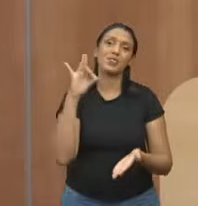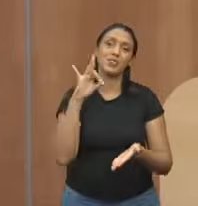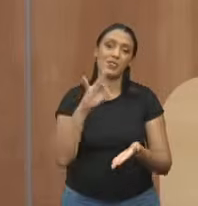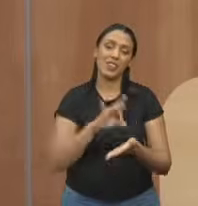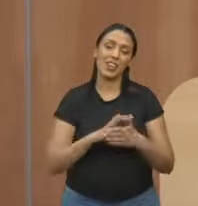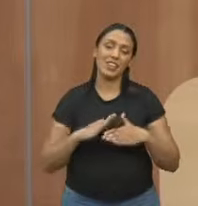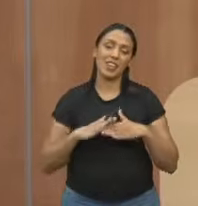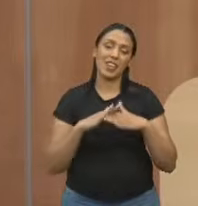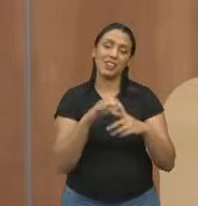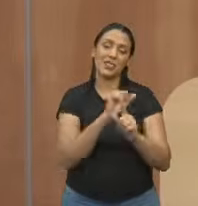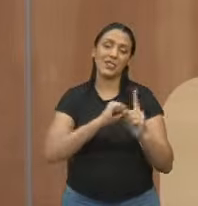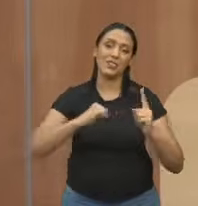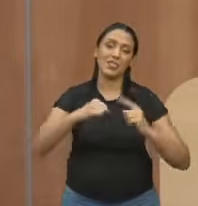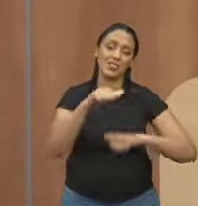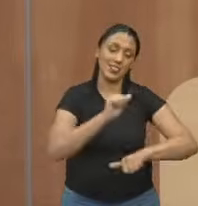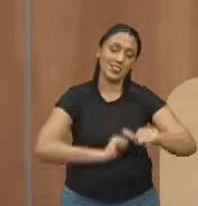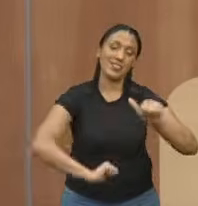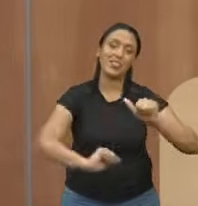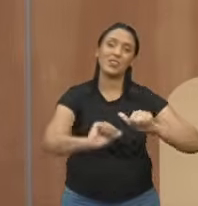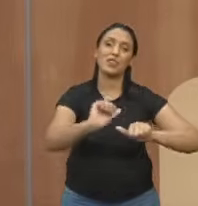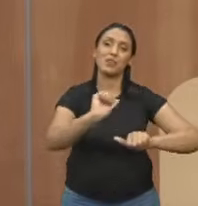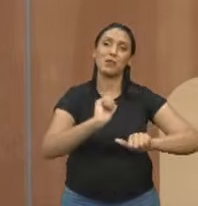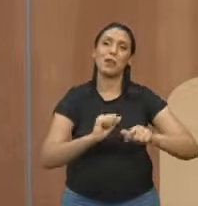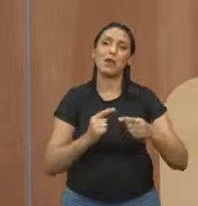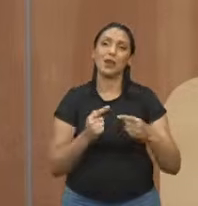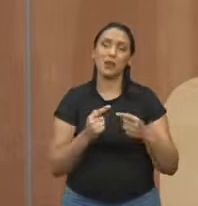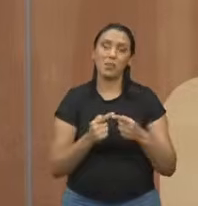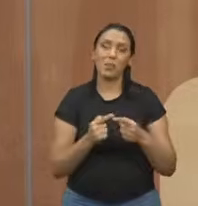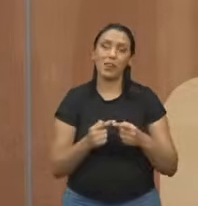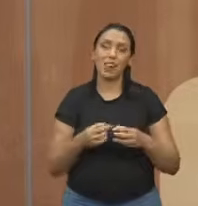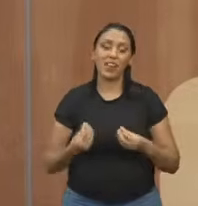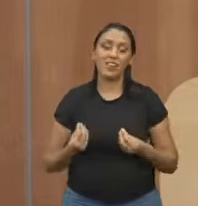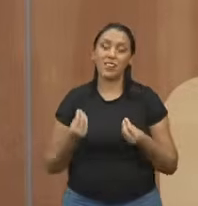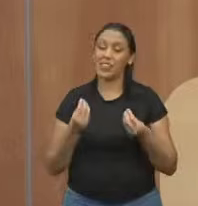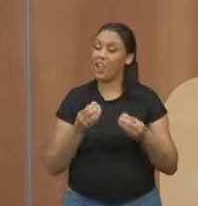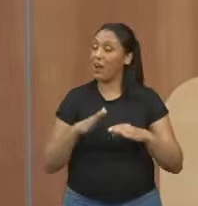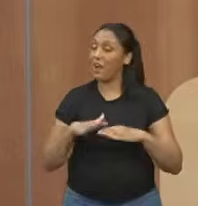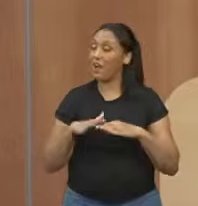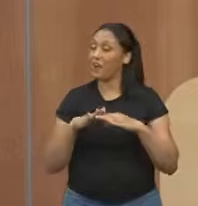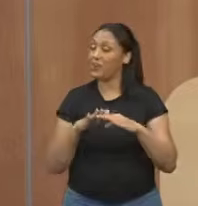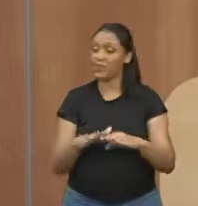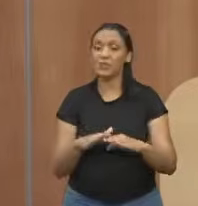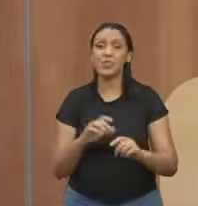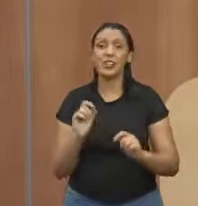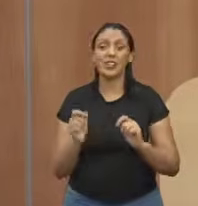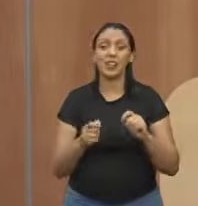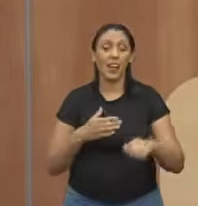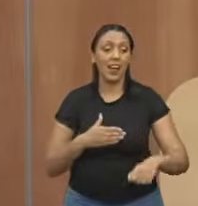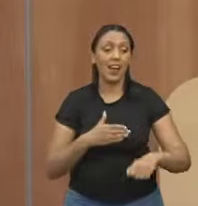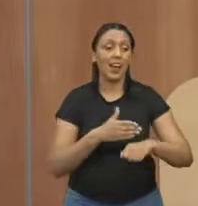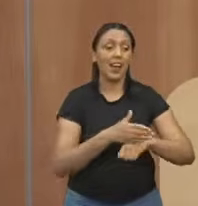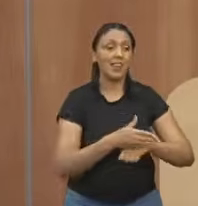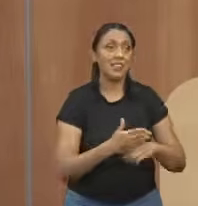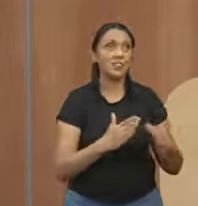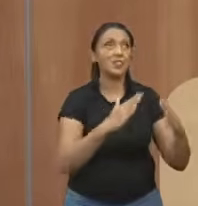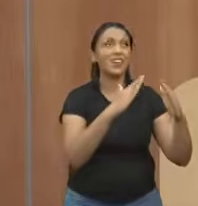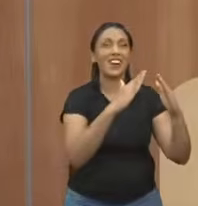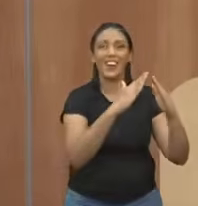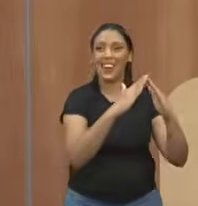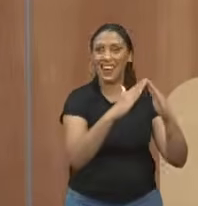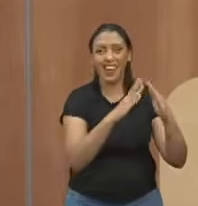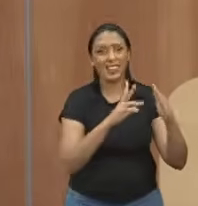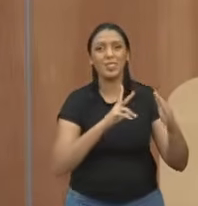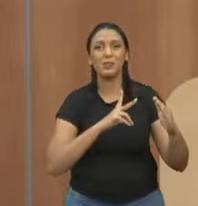transformação social ao viabilizar acesso à moradia, investimento e oportunidades. A instituição é